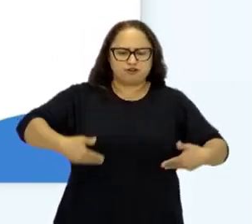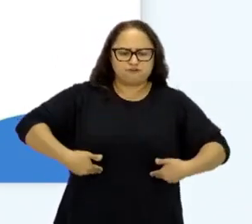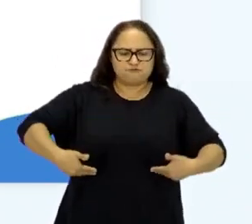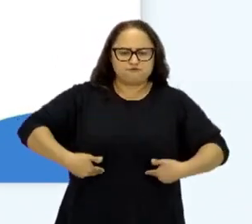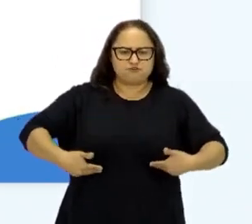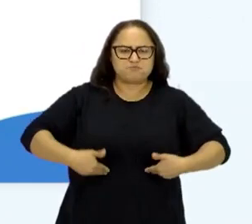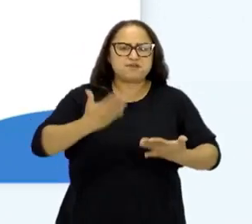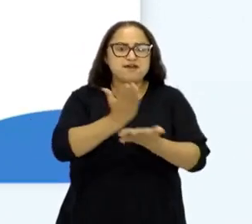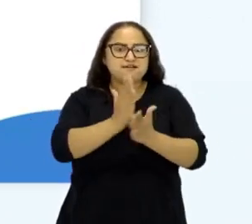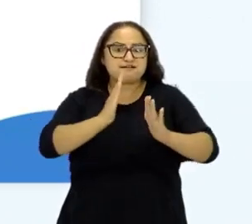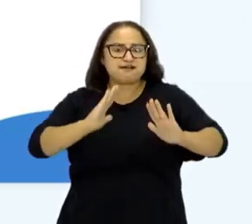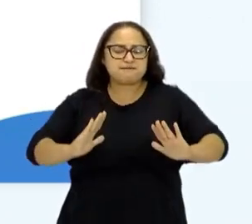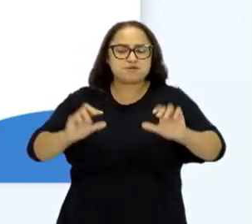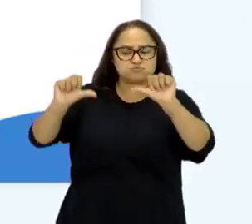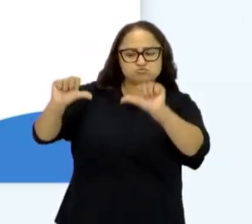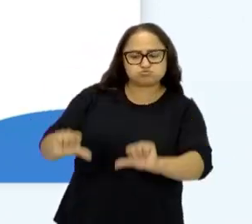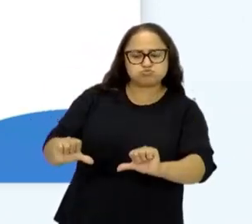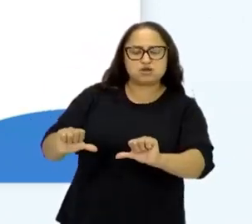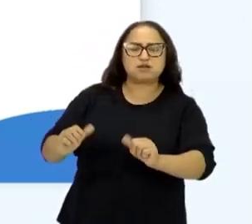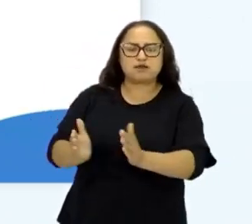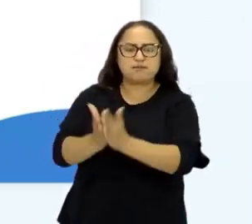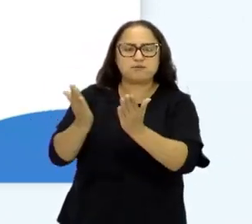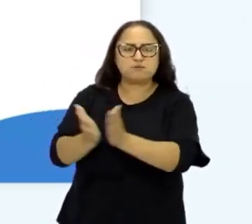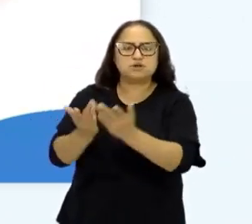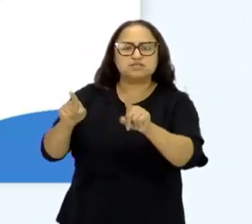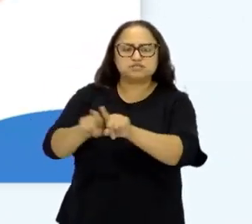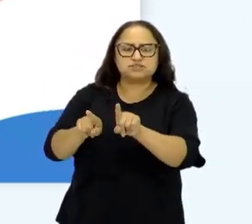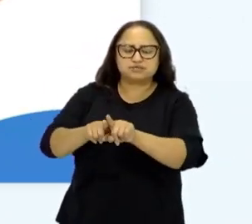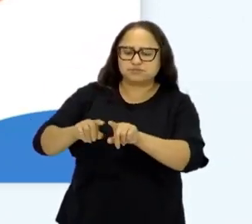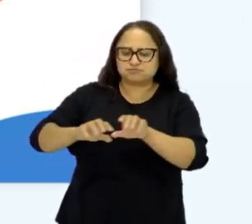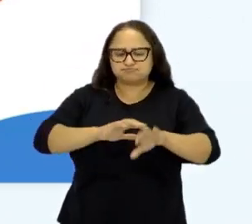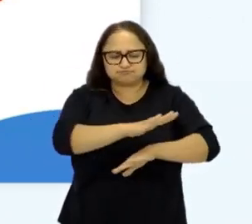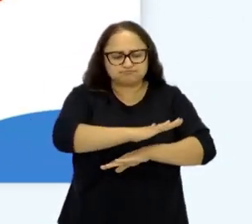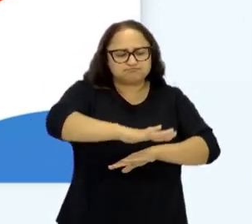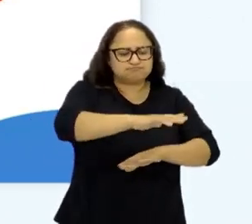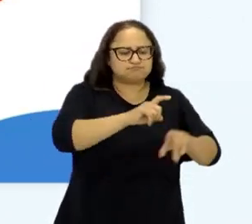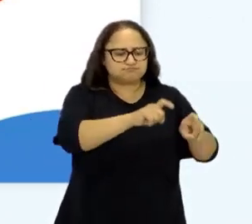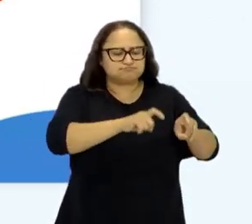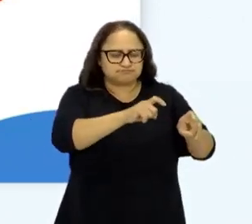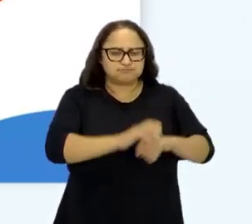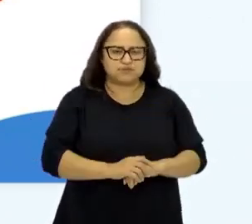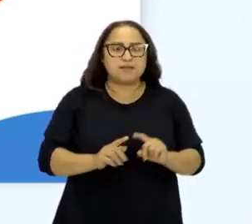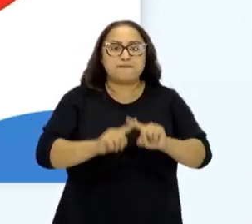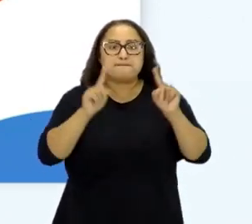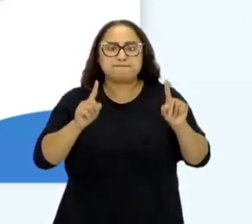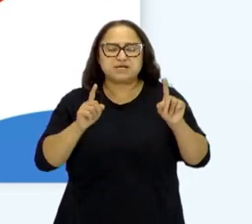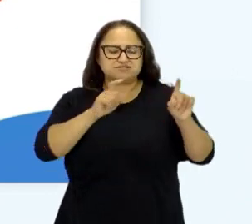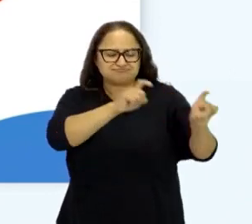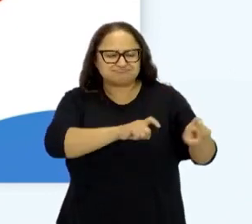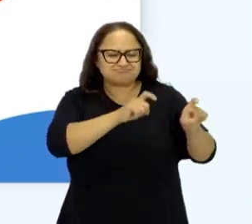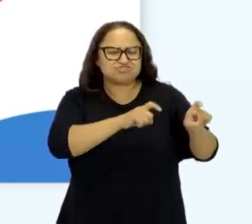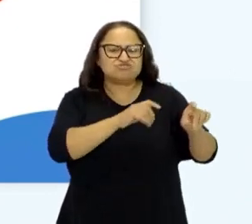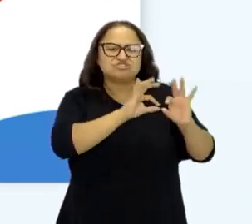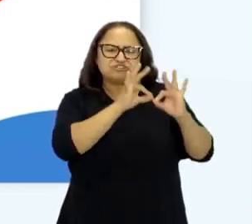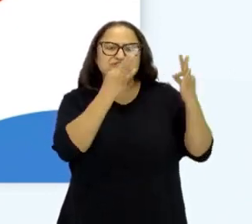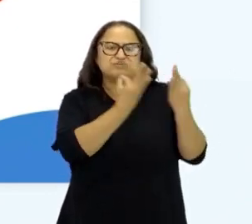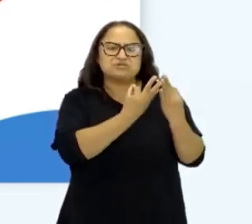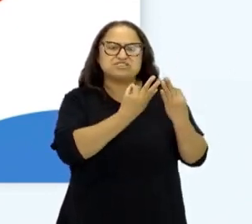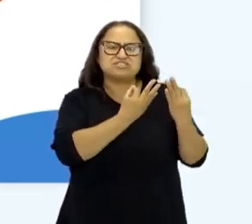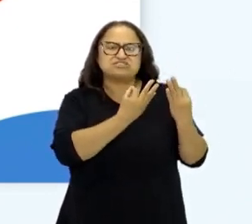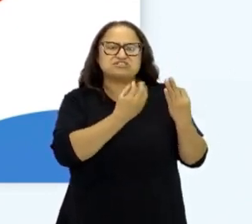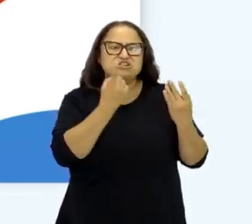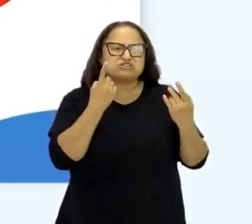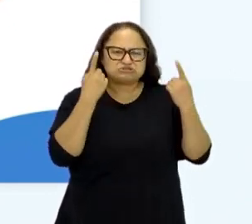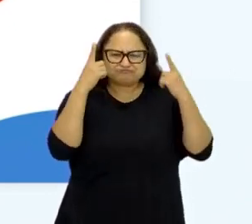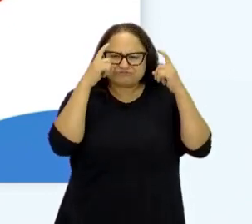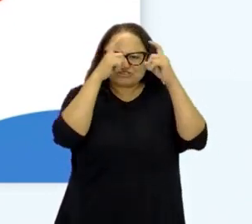pobreza e no desenvolvimento sustentável de territórios rurais. Mas os agricultores familiares enfrentam muitos desafios, como o acesso à